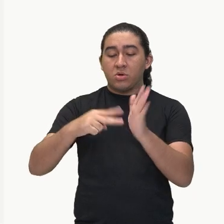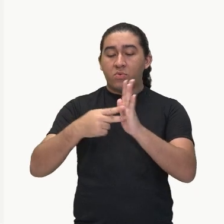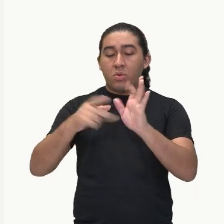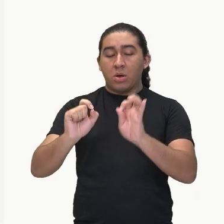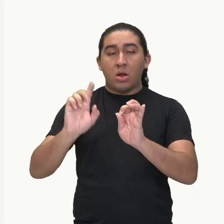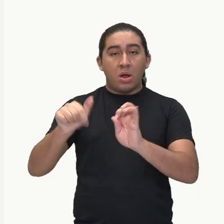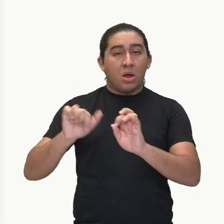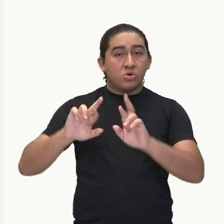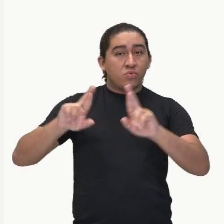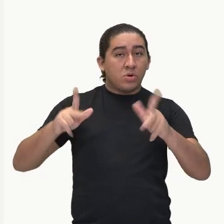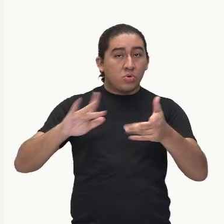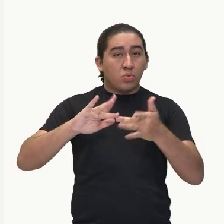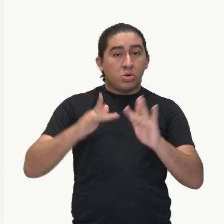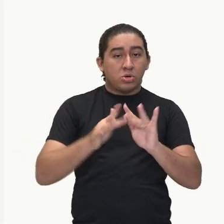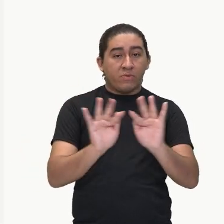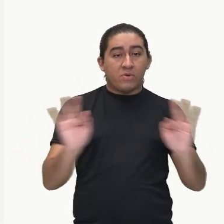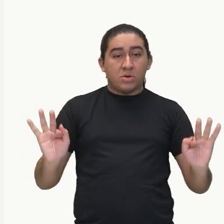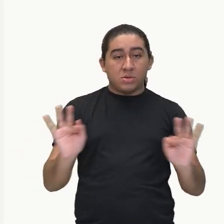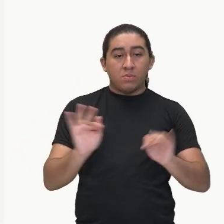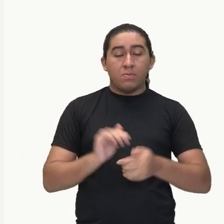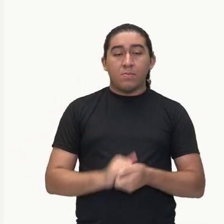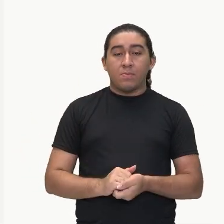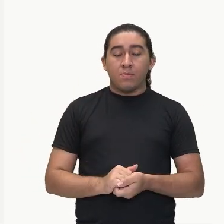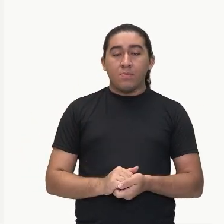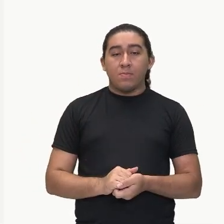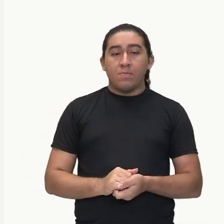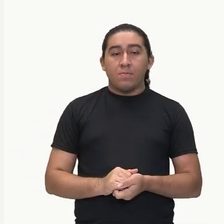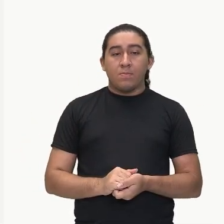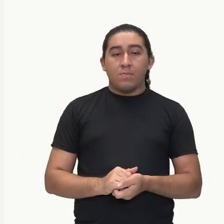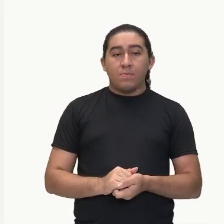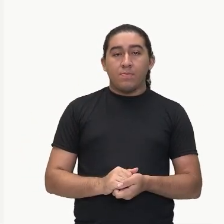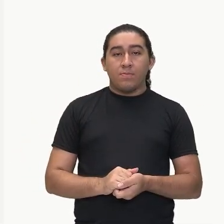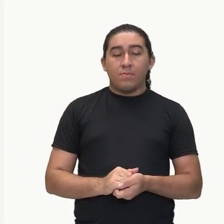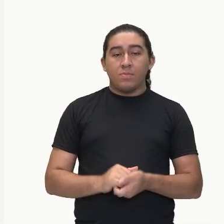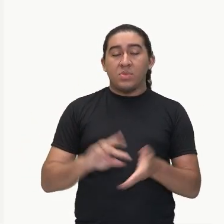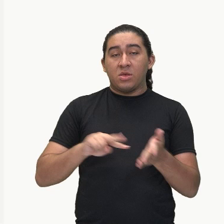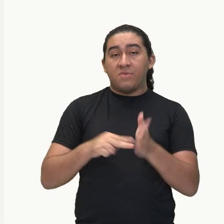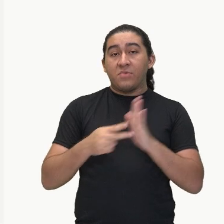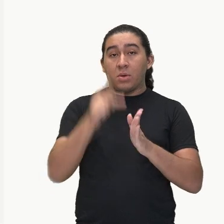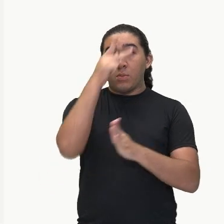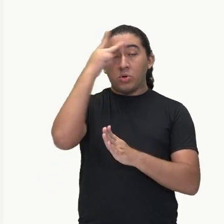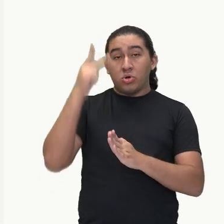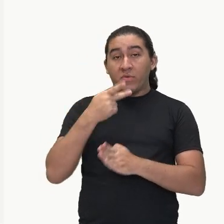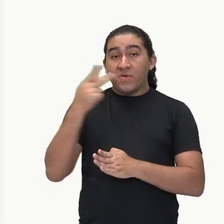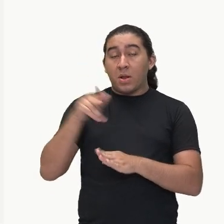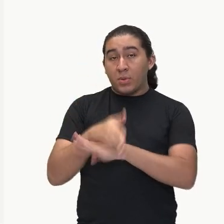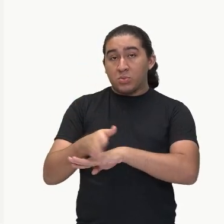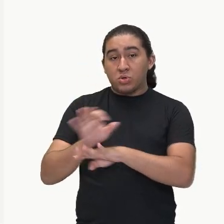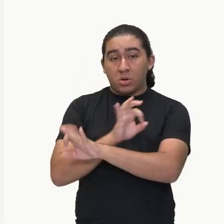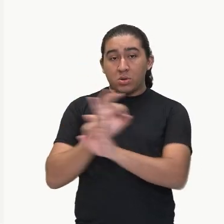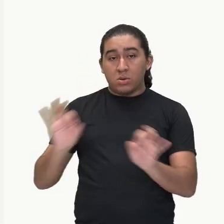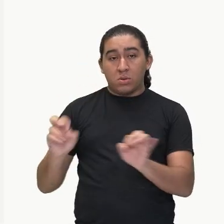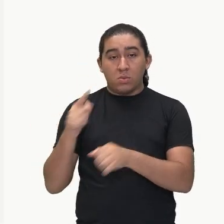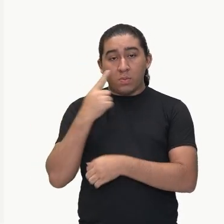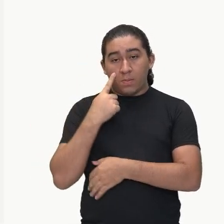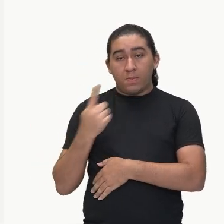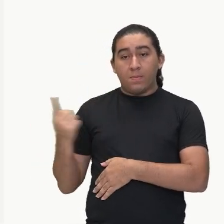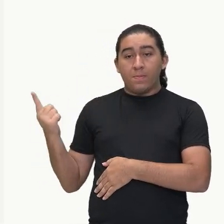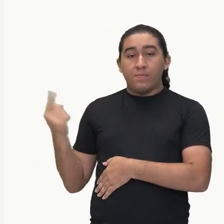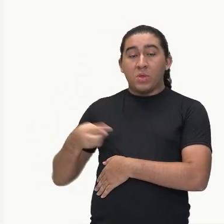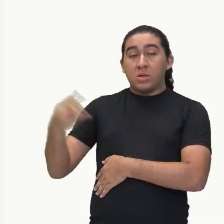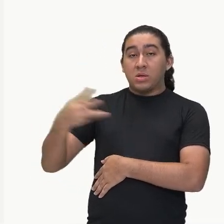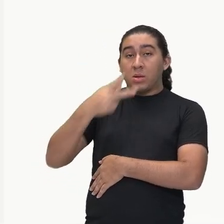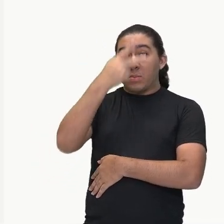passiva. Construiu-se uma igreja. Estou aqui, terceira pessoa